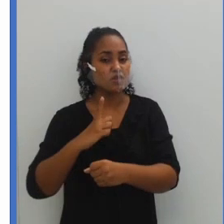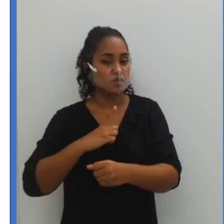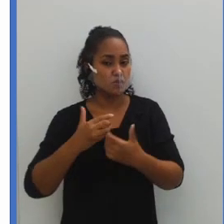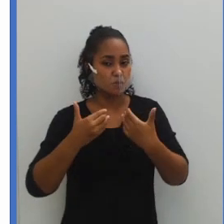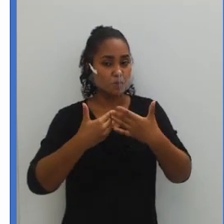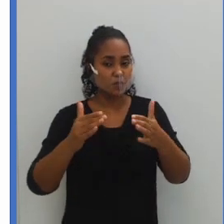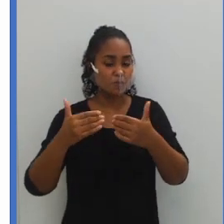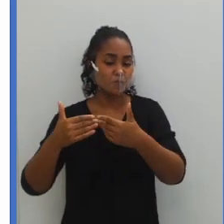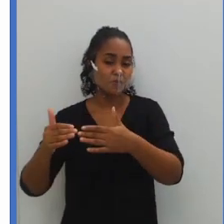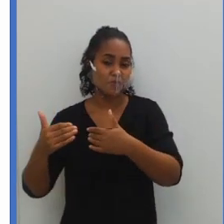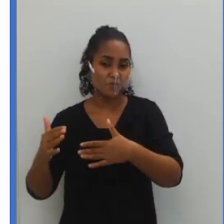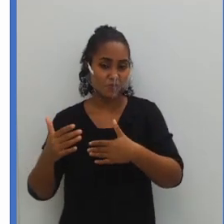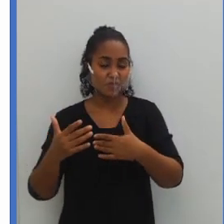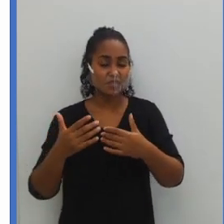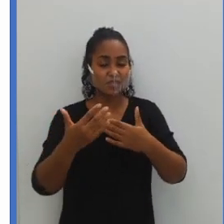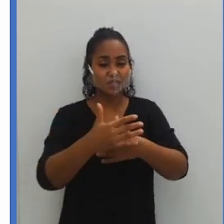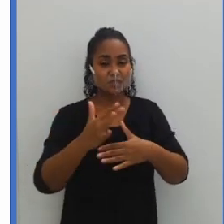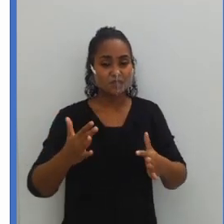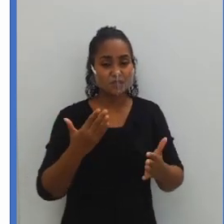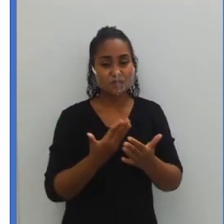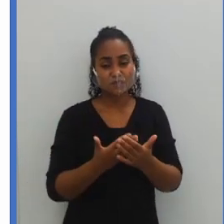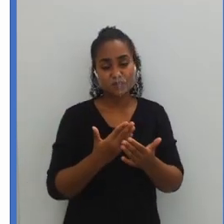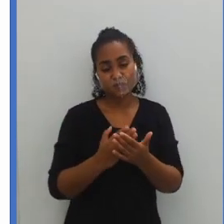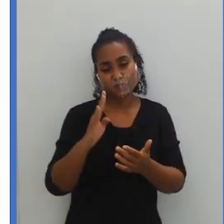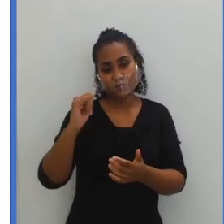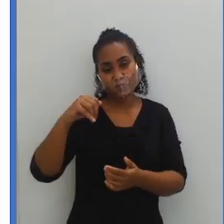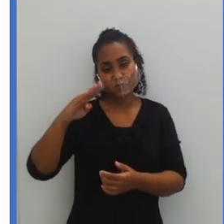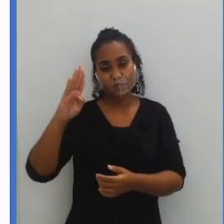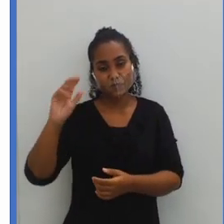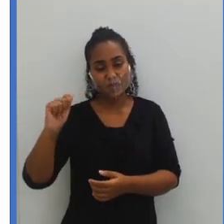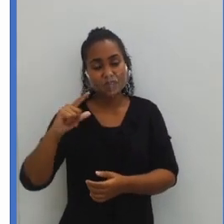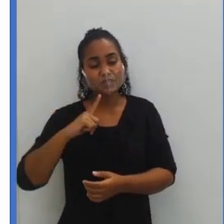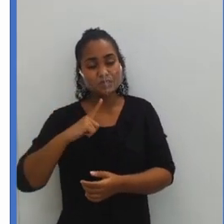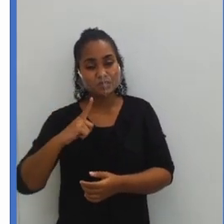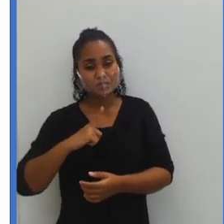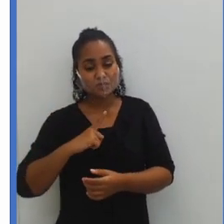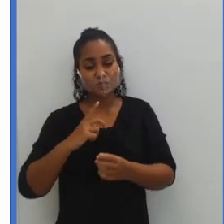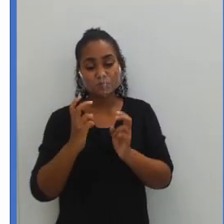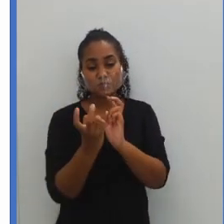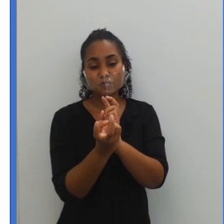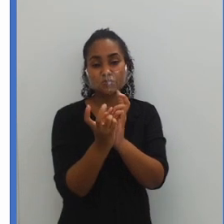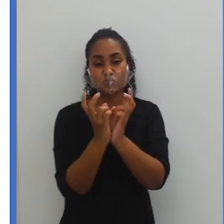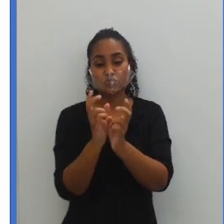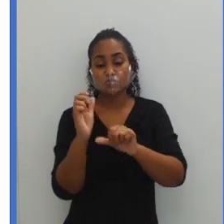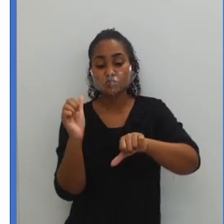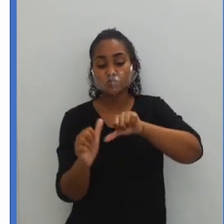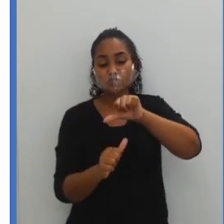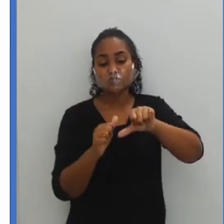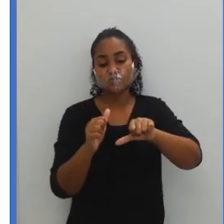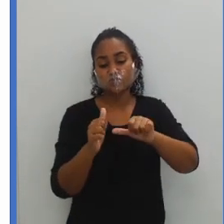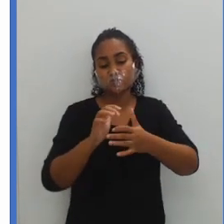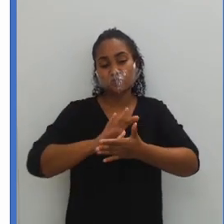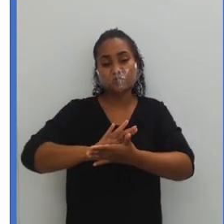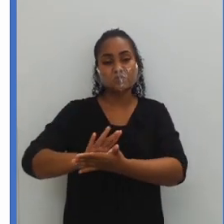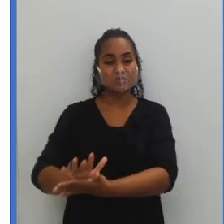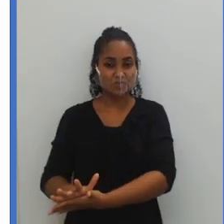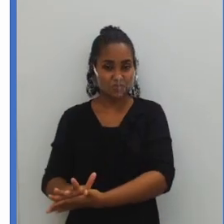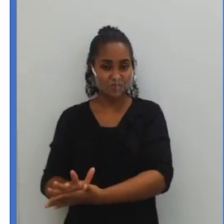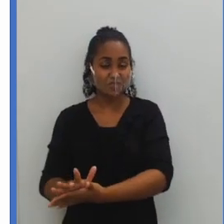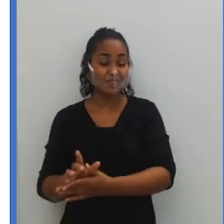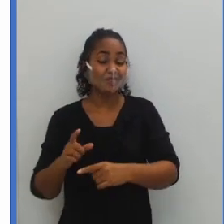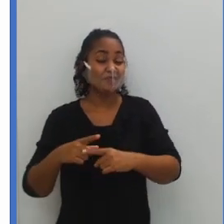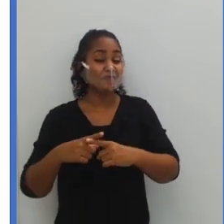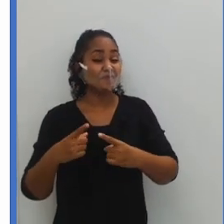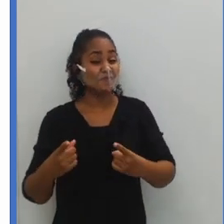após a abertura dessa turma em academia do mestre Bimba, foi que a capoeira deixou de ser